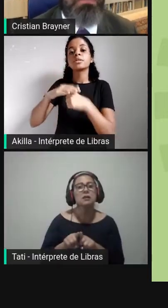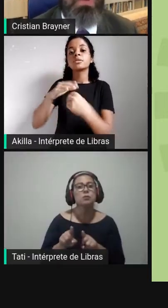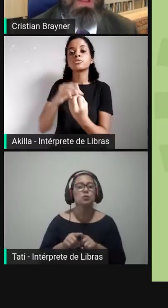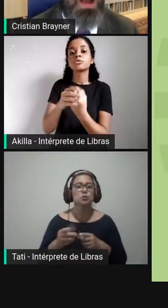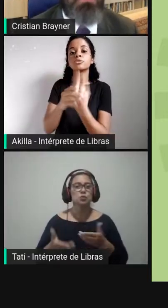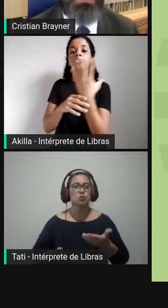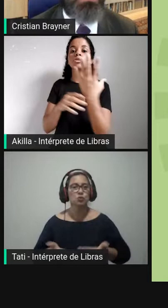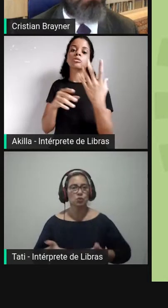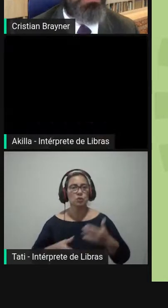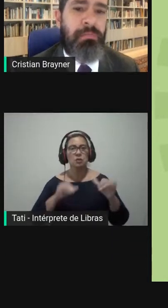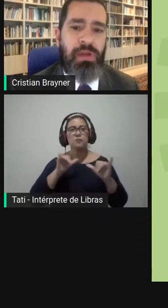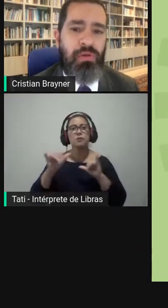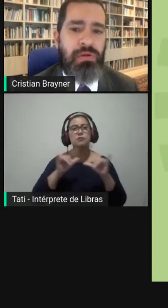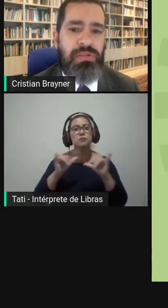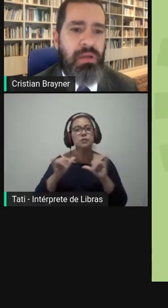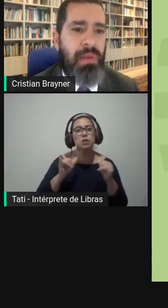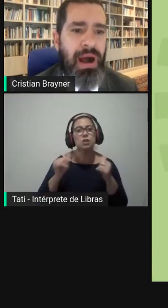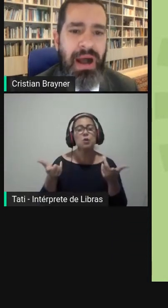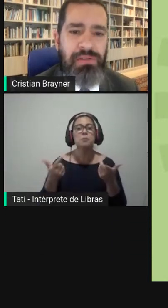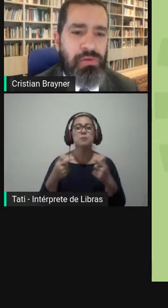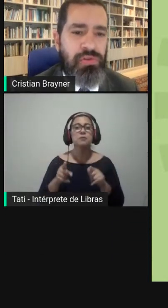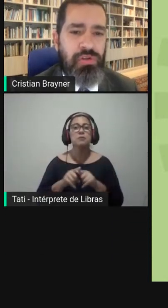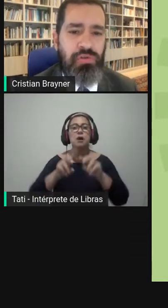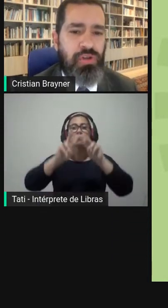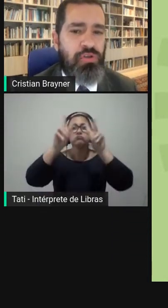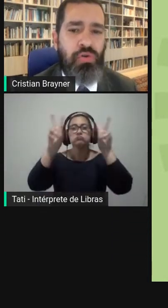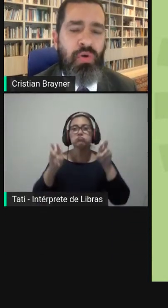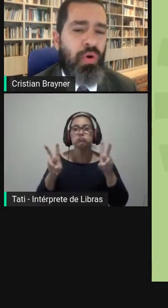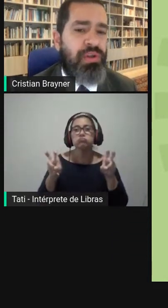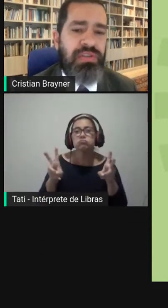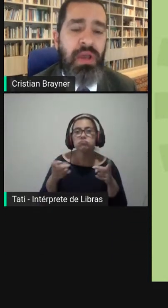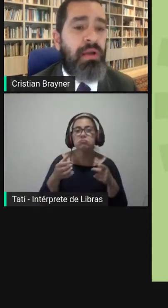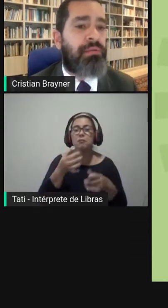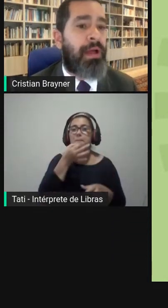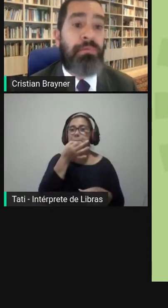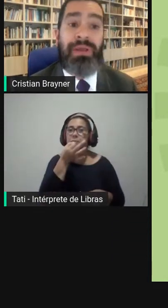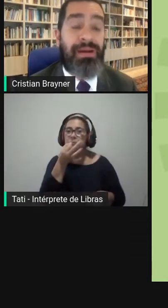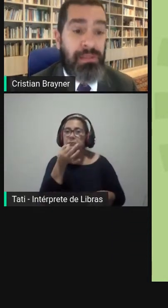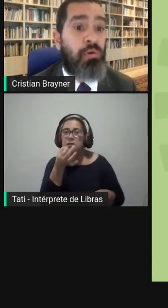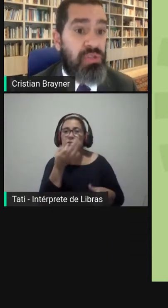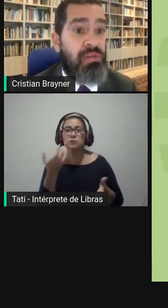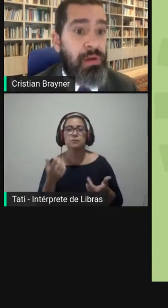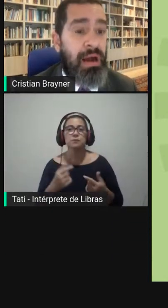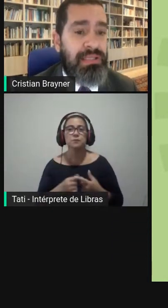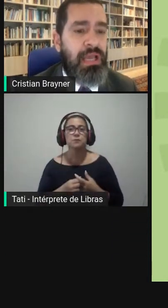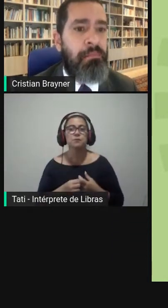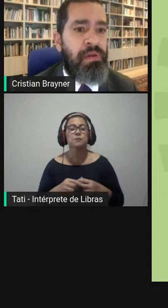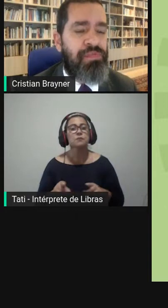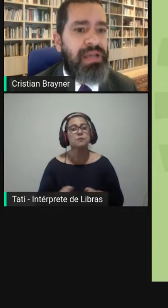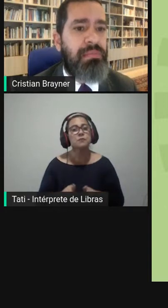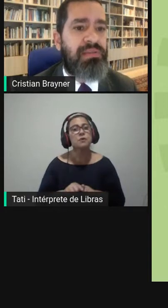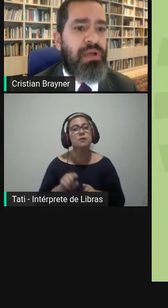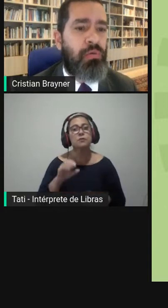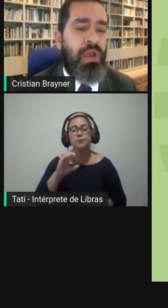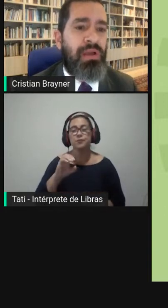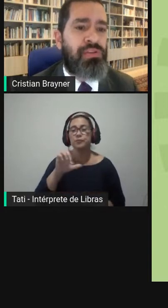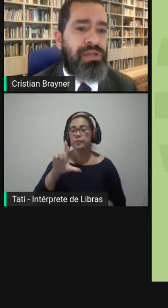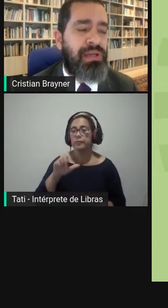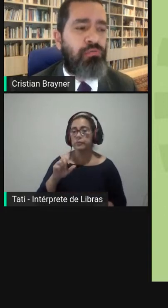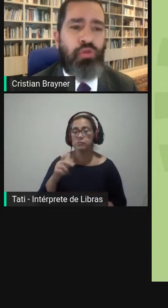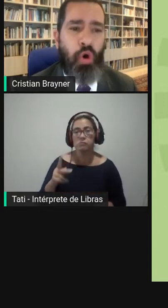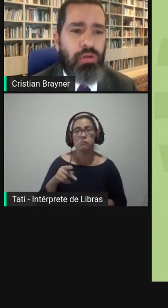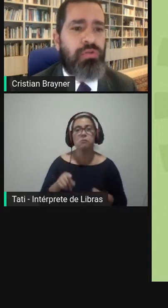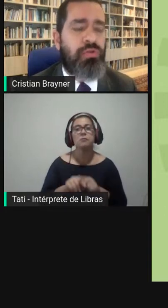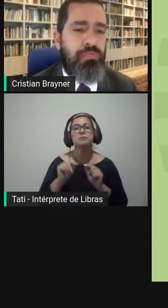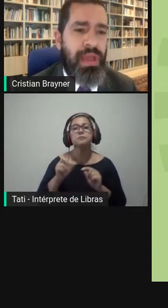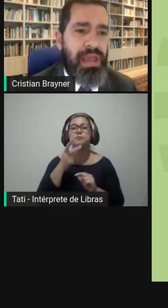Então, por exemplo, publicação de repertórios temáticos, de sugestões, porque, inclusive, a CLP faz menção de